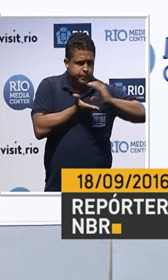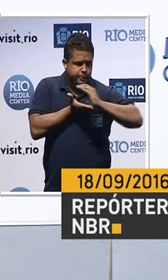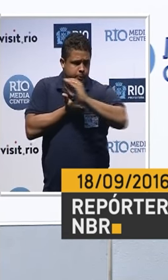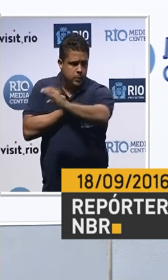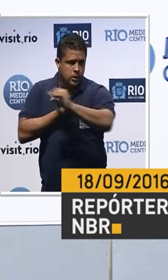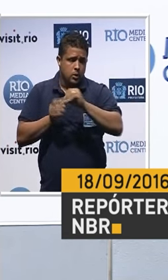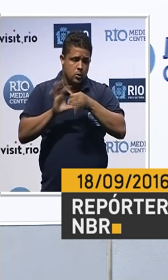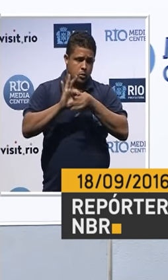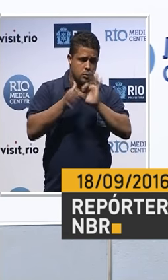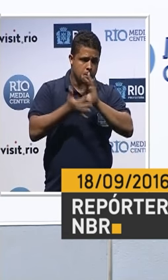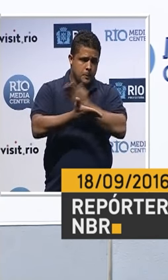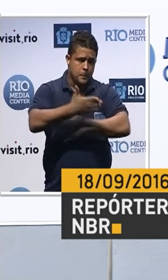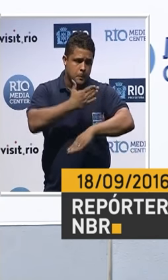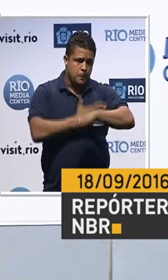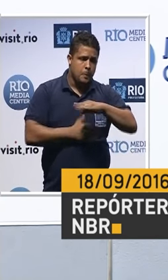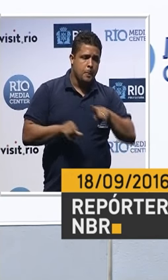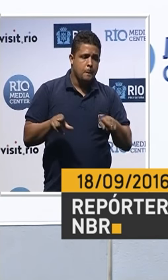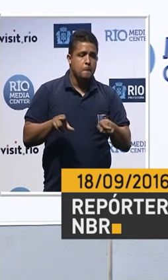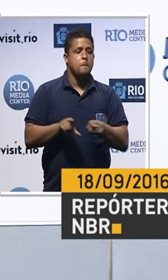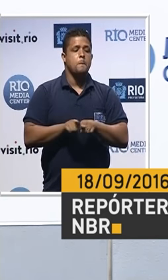de financiamento do esporte paralímpico que